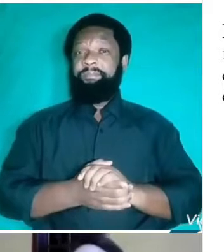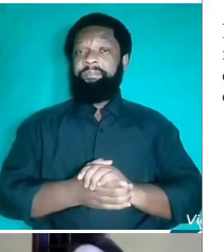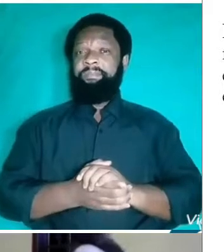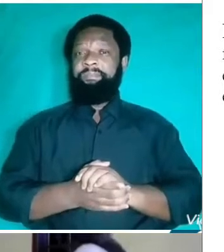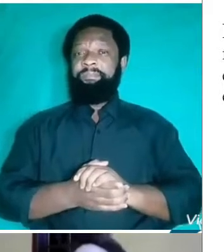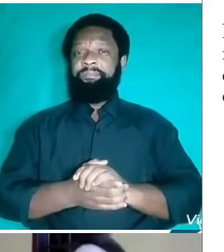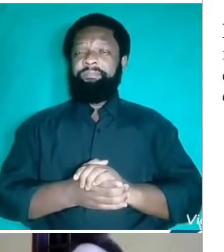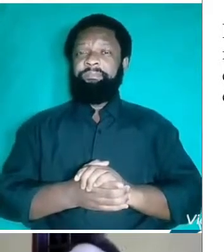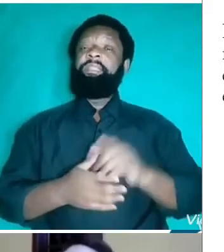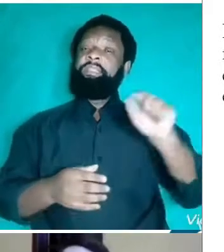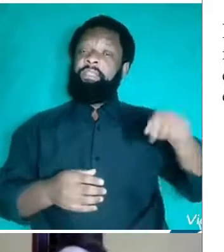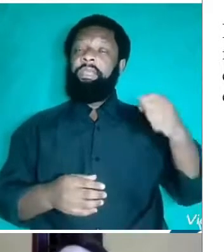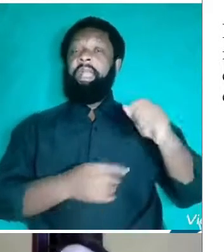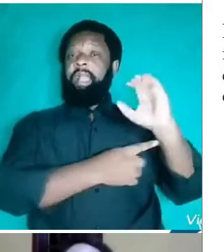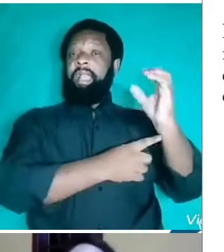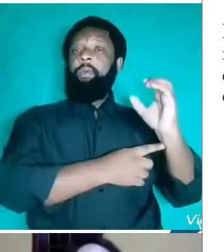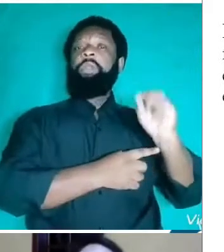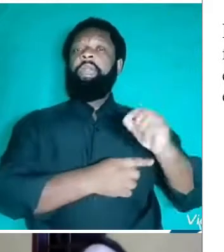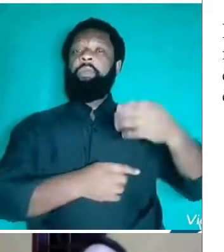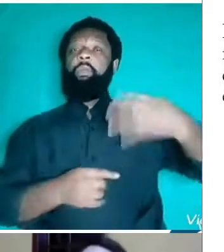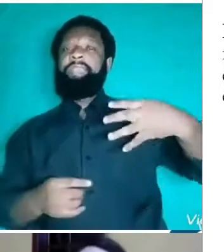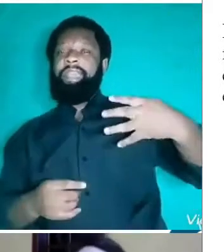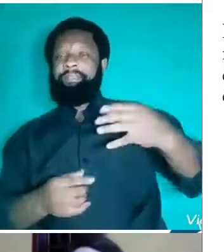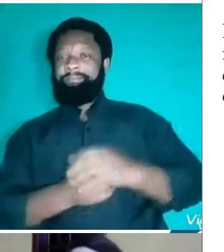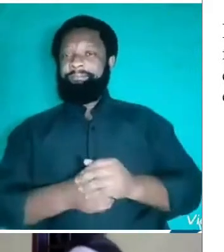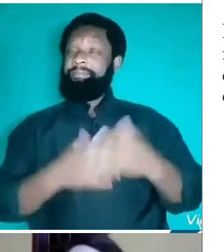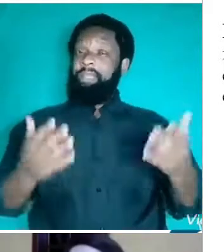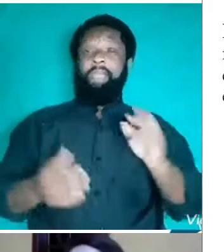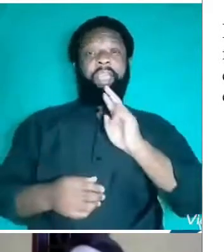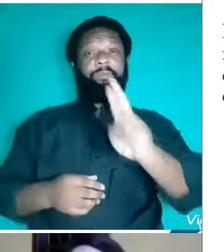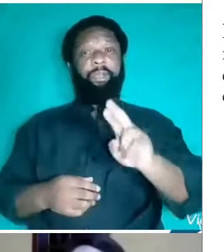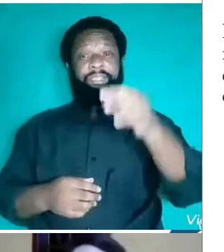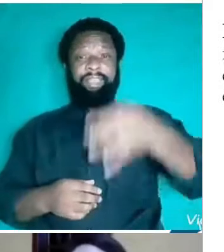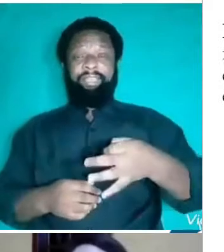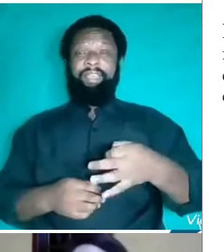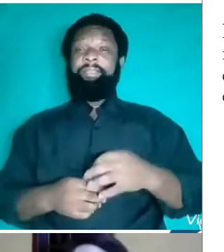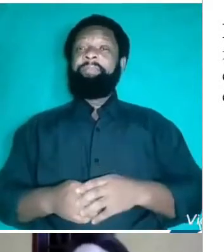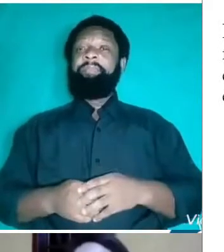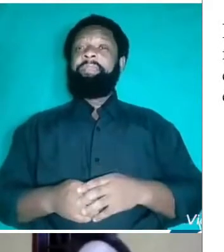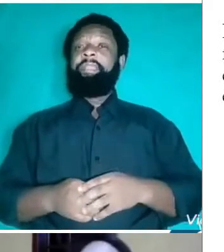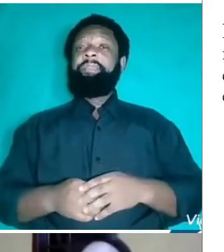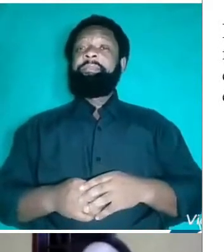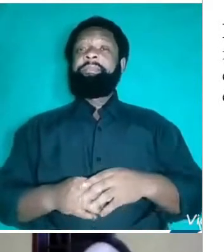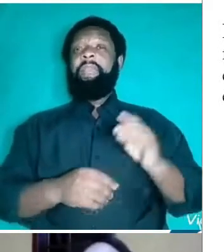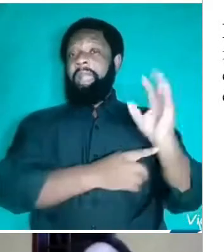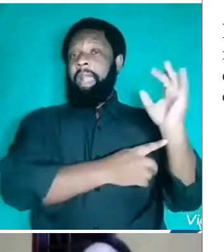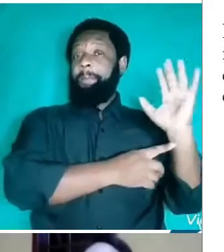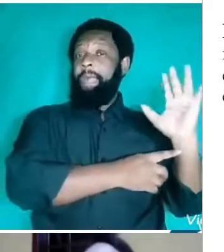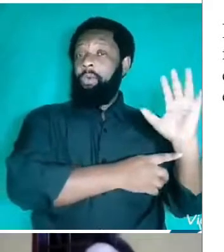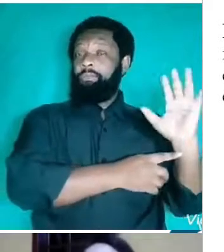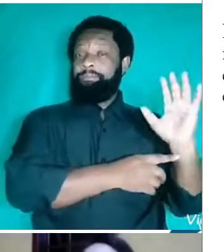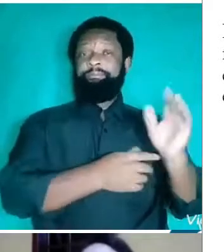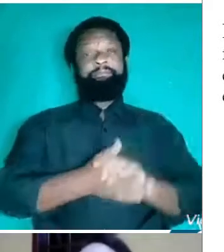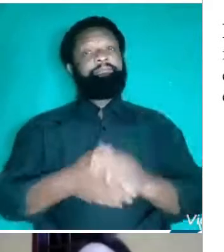Não esqueçam de fazer os simulados, né? Não esqueçam de fazer os exercícios da apostila e